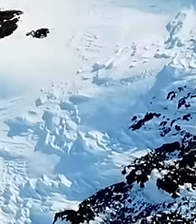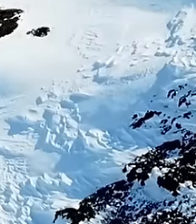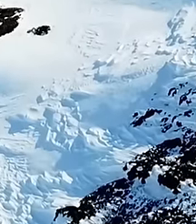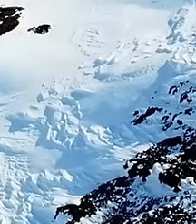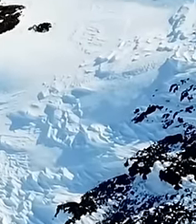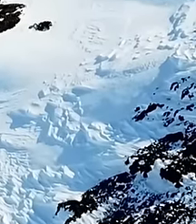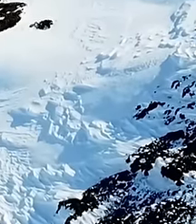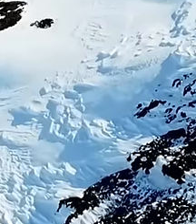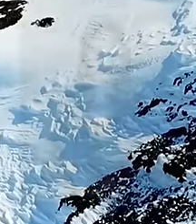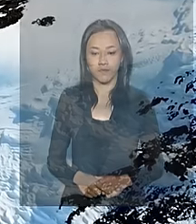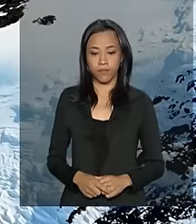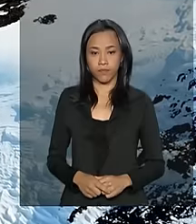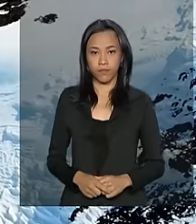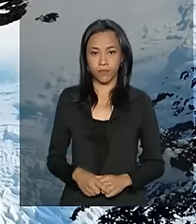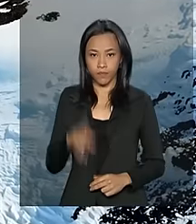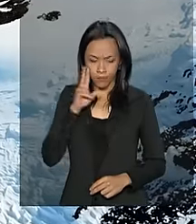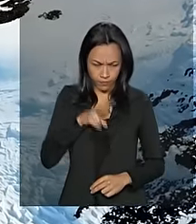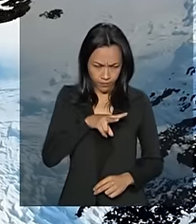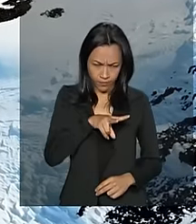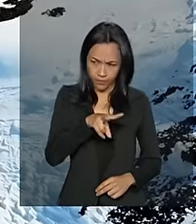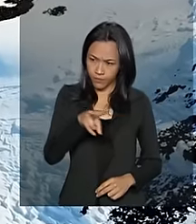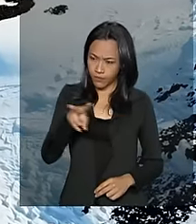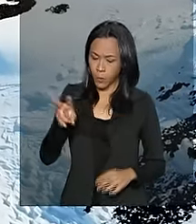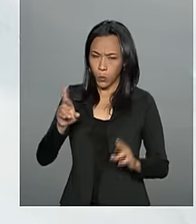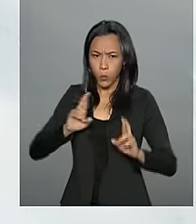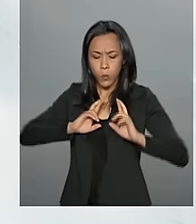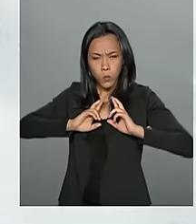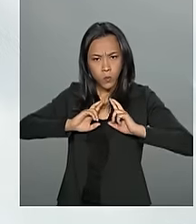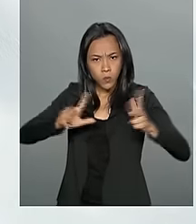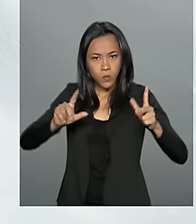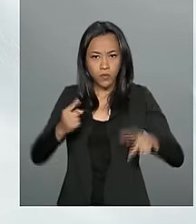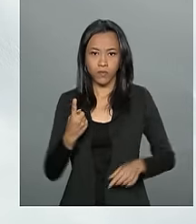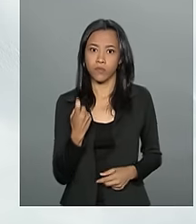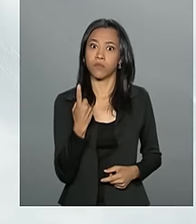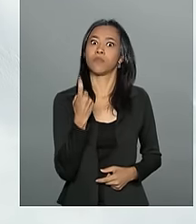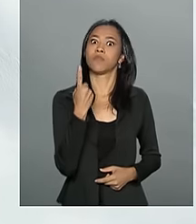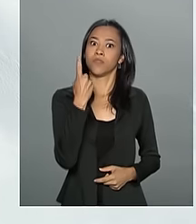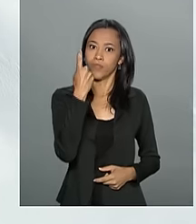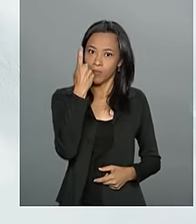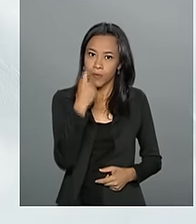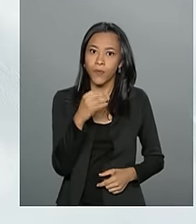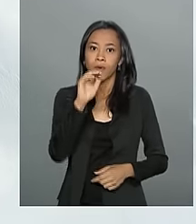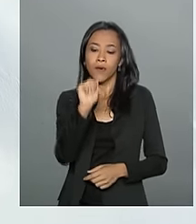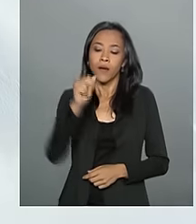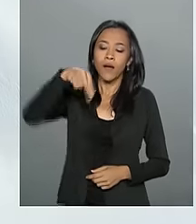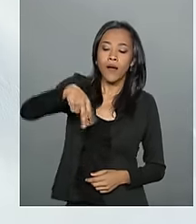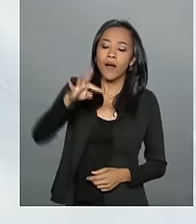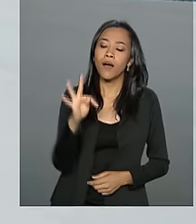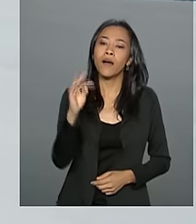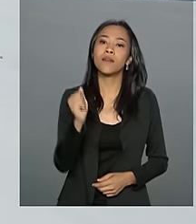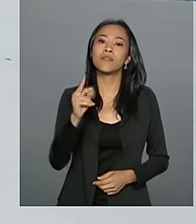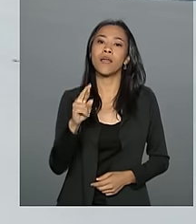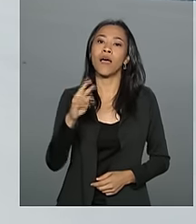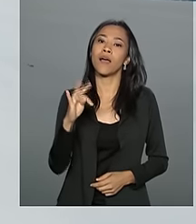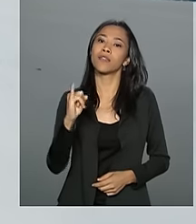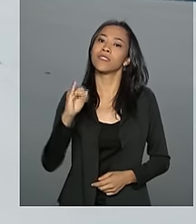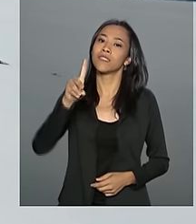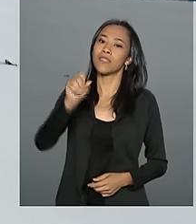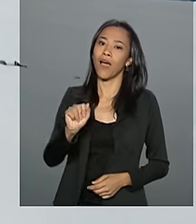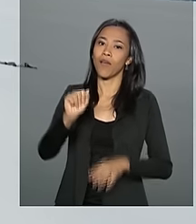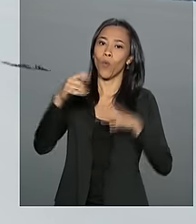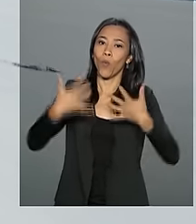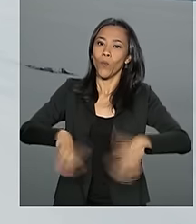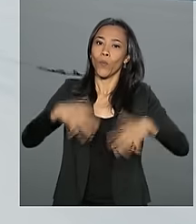Logo se vê que esse é um ambiente diferente, único. Antártica, continente branco, o último a